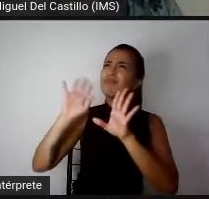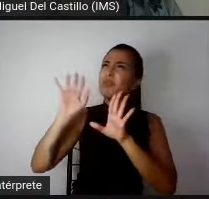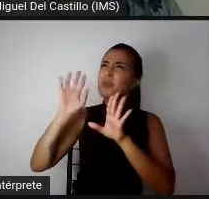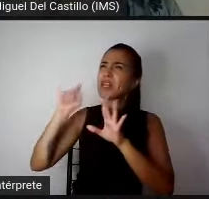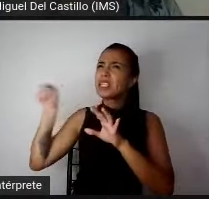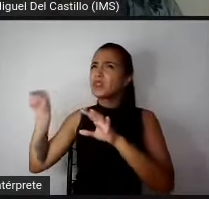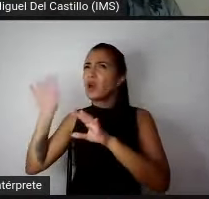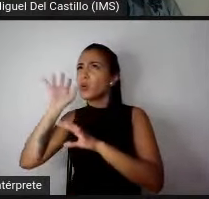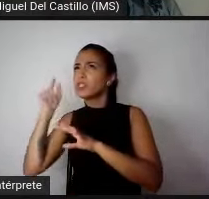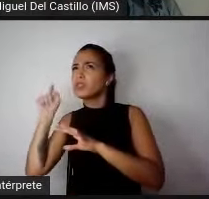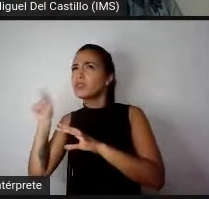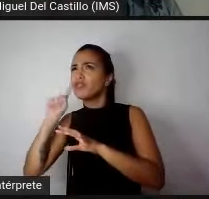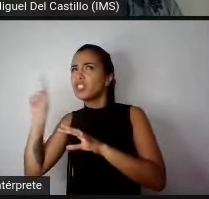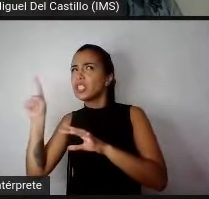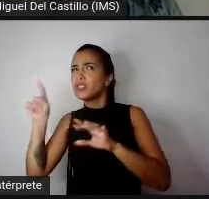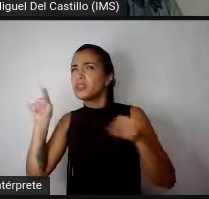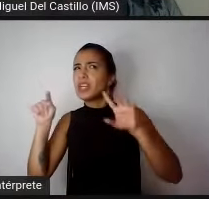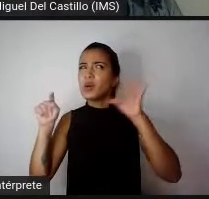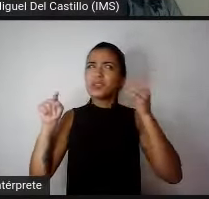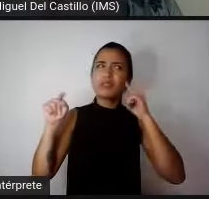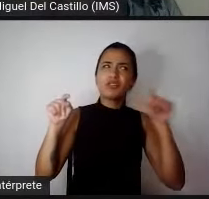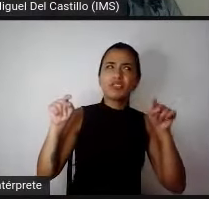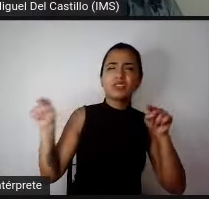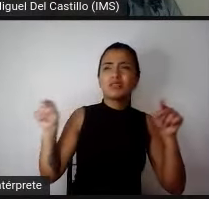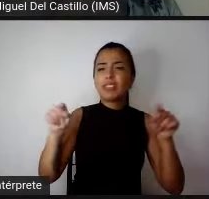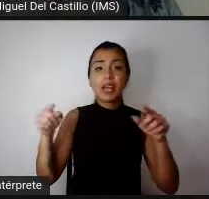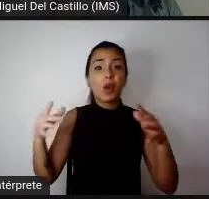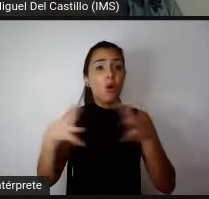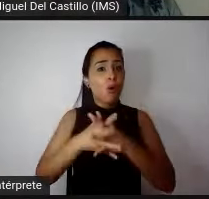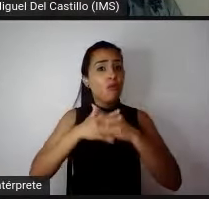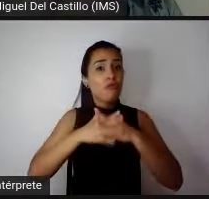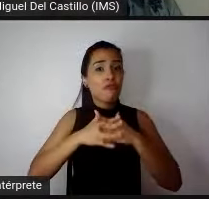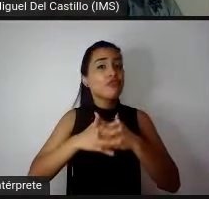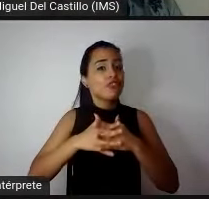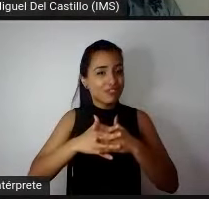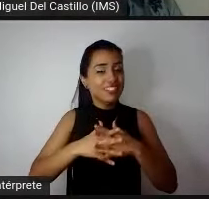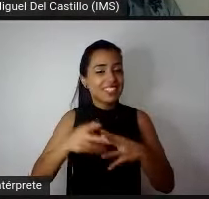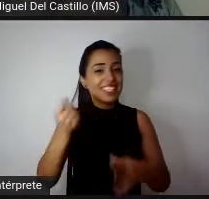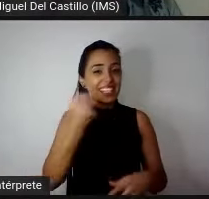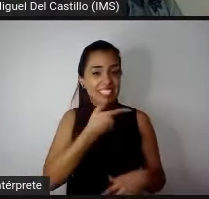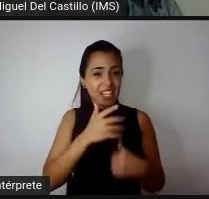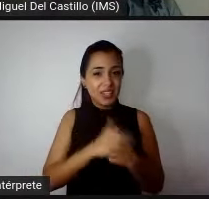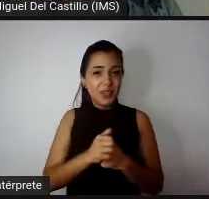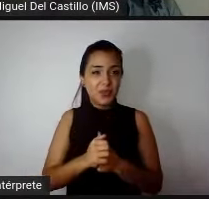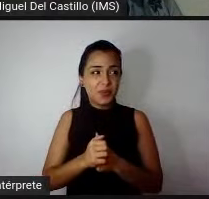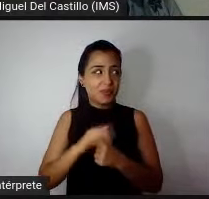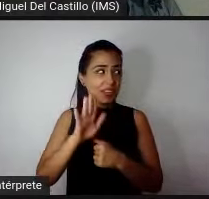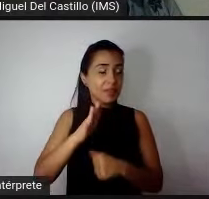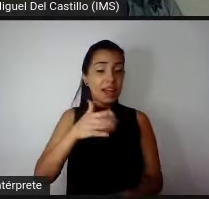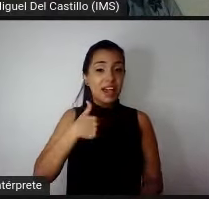negócio. Mas eu me lembro que